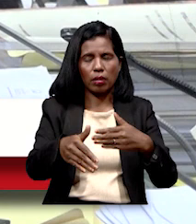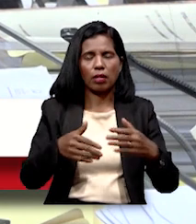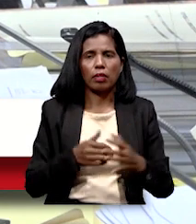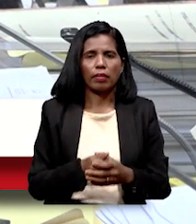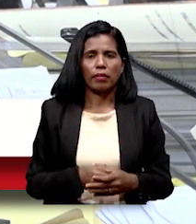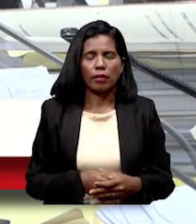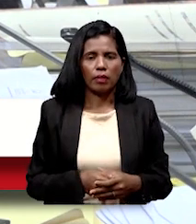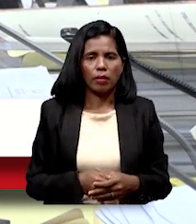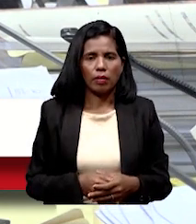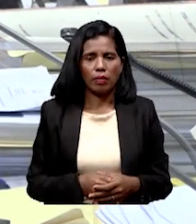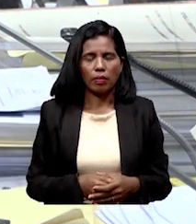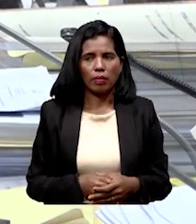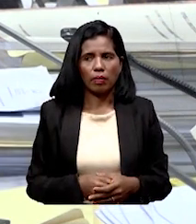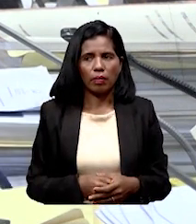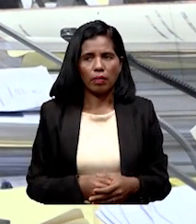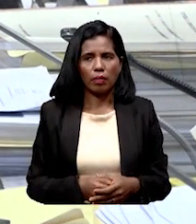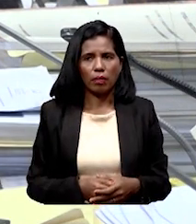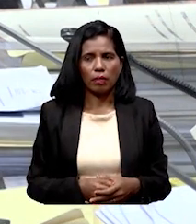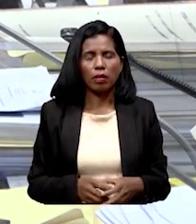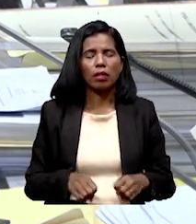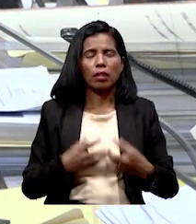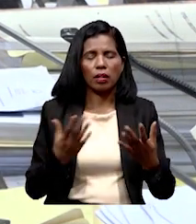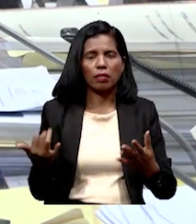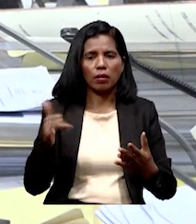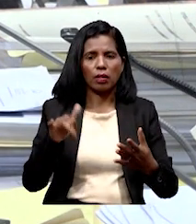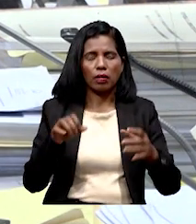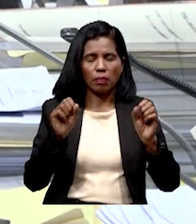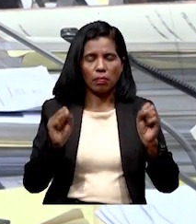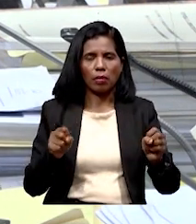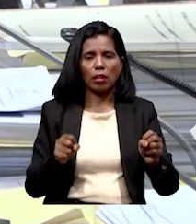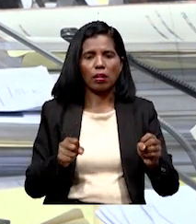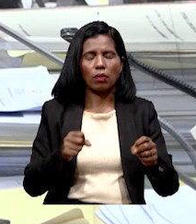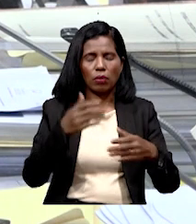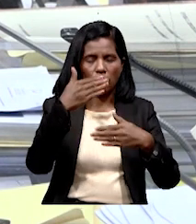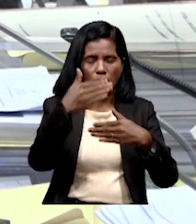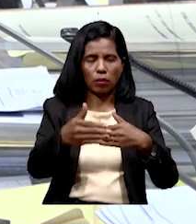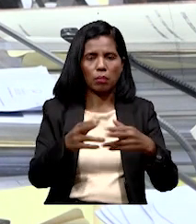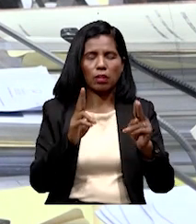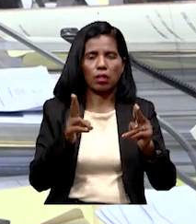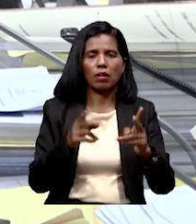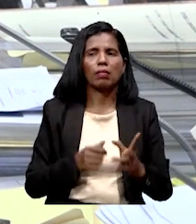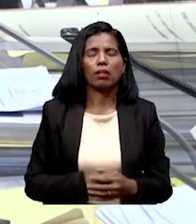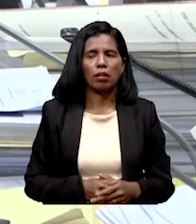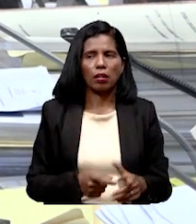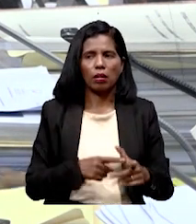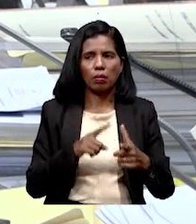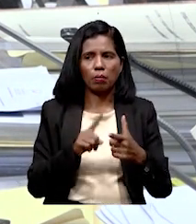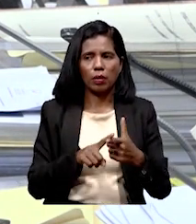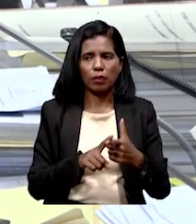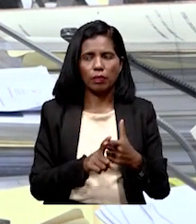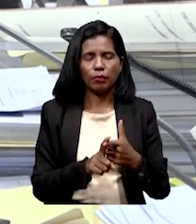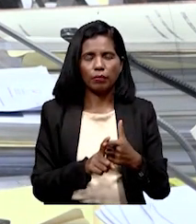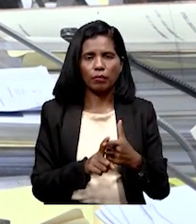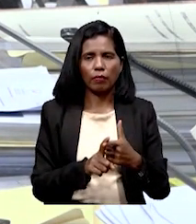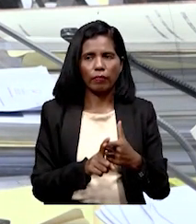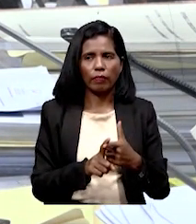própria. Arranca ho, gira para ver, sira e a coto, né? Tem que tu ir mais lá. E depois, e